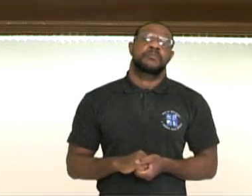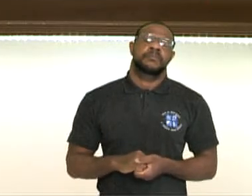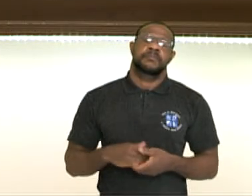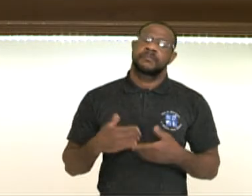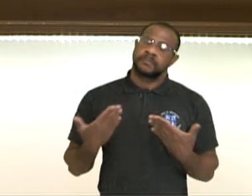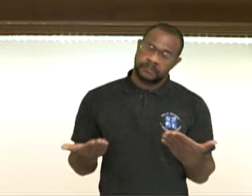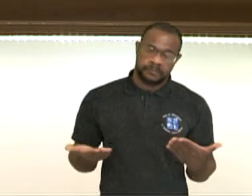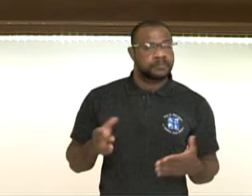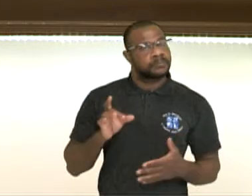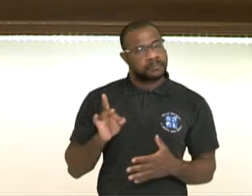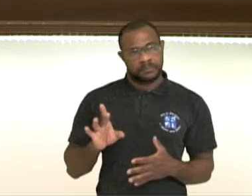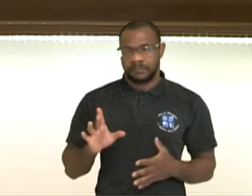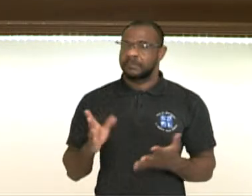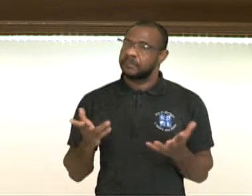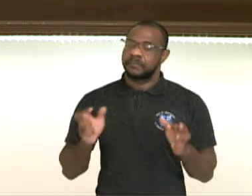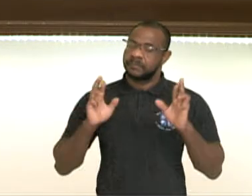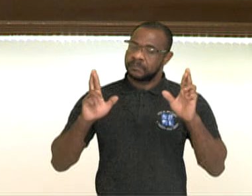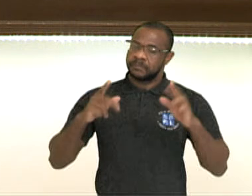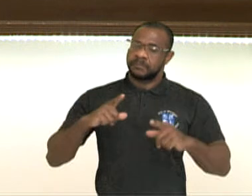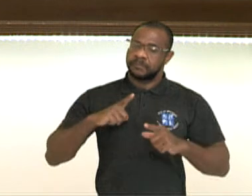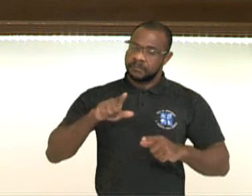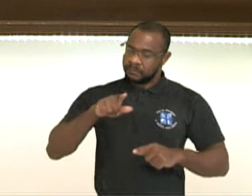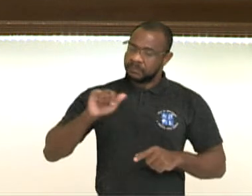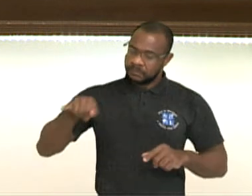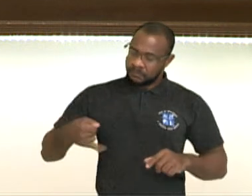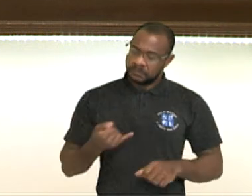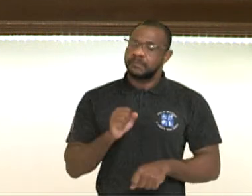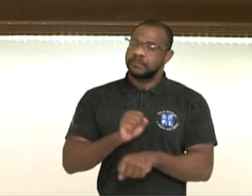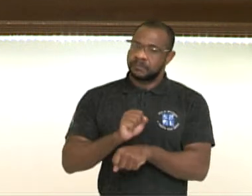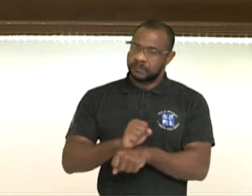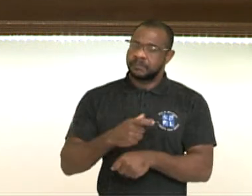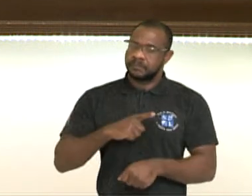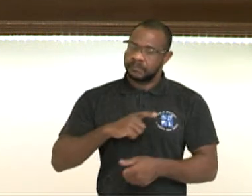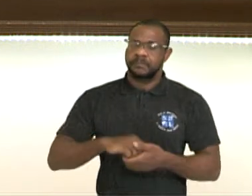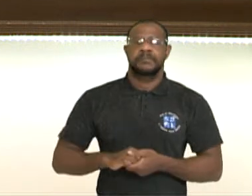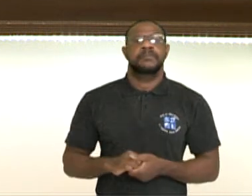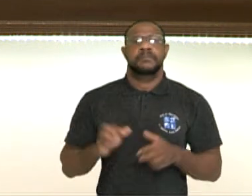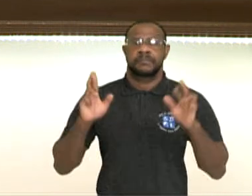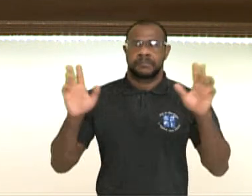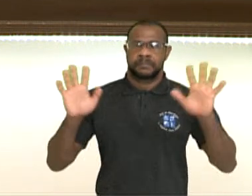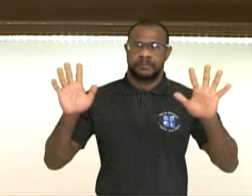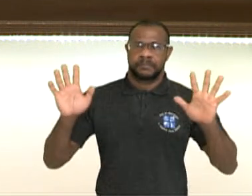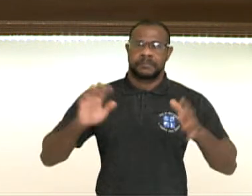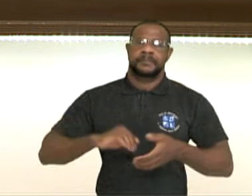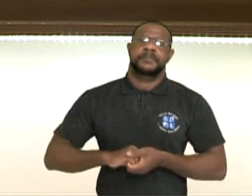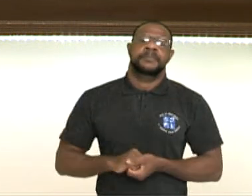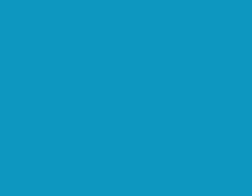hoje era isso, espero que tenha sido bastante proveitoso para vocês e hasta luego!